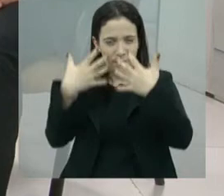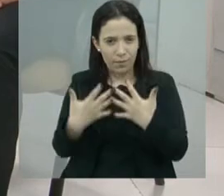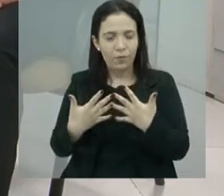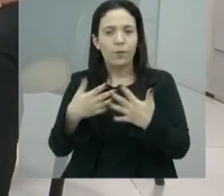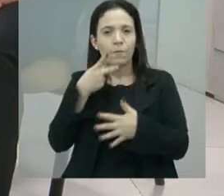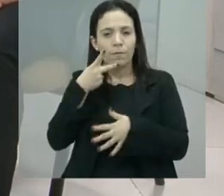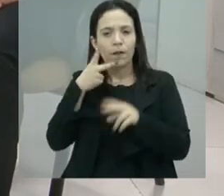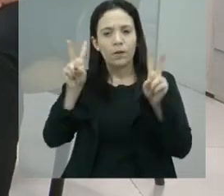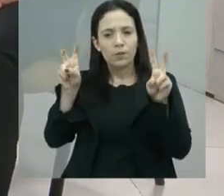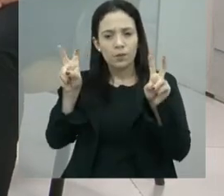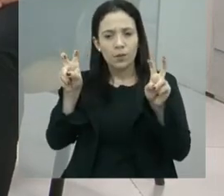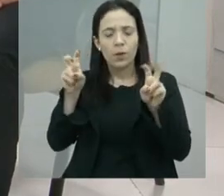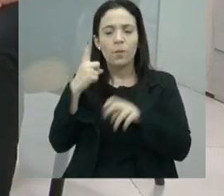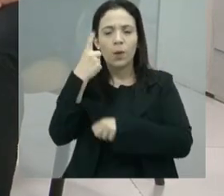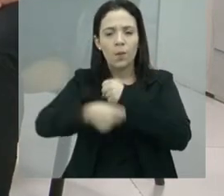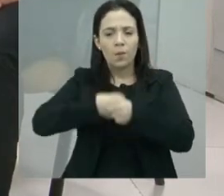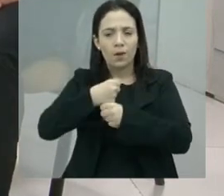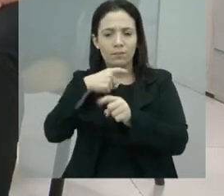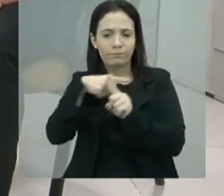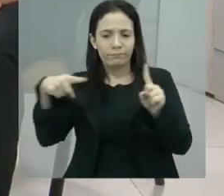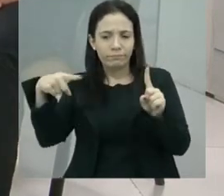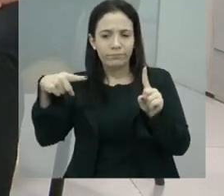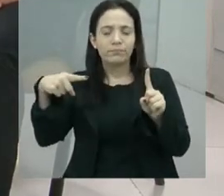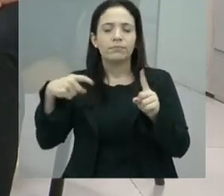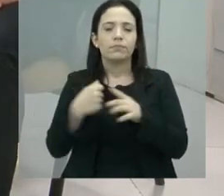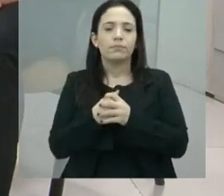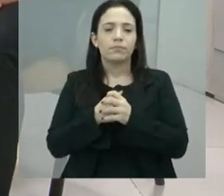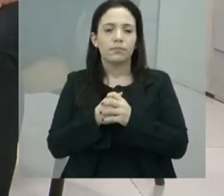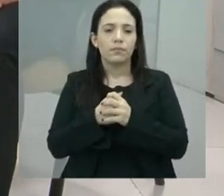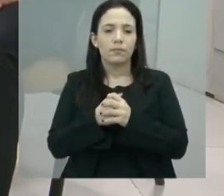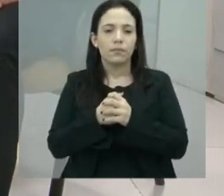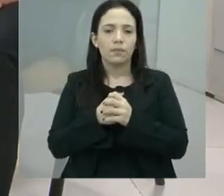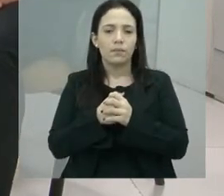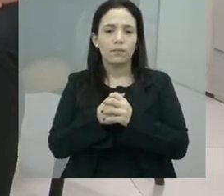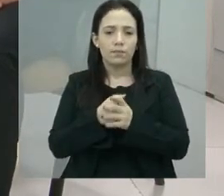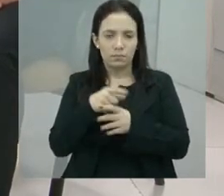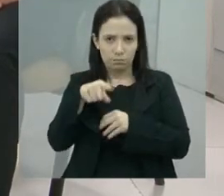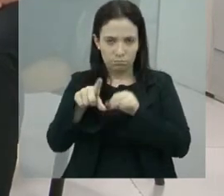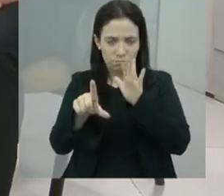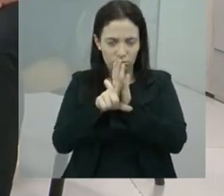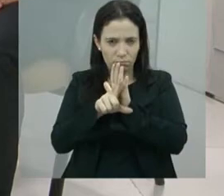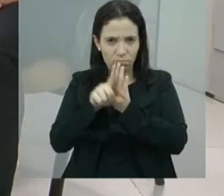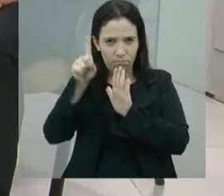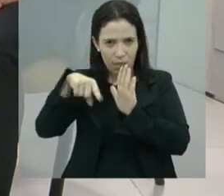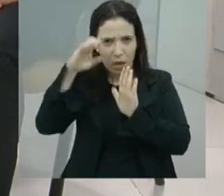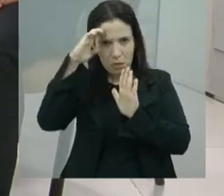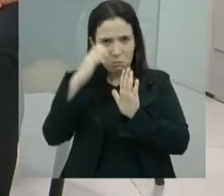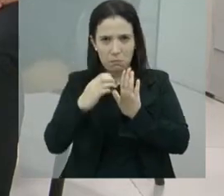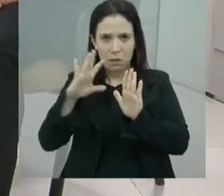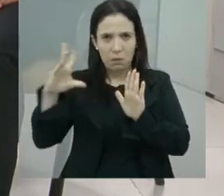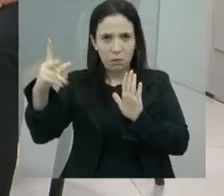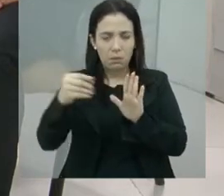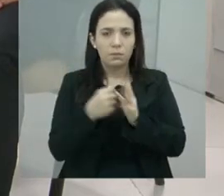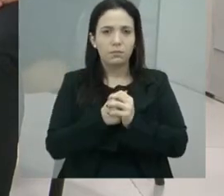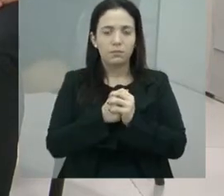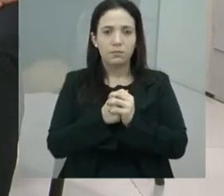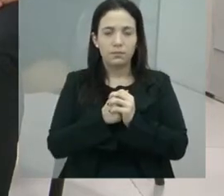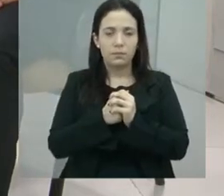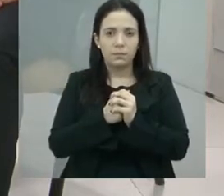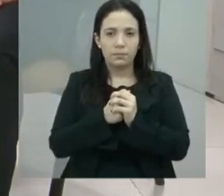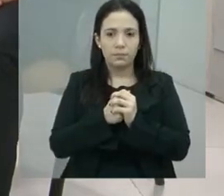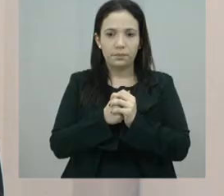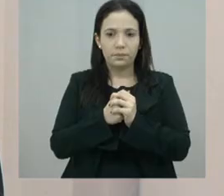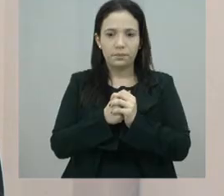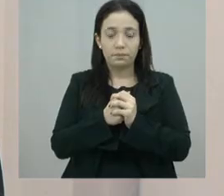está quase um ano e meio vigindo, né? E ela é seguida, ela é respeitada, essa lei?